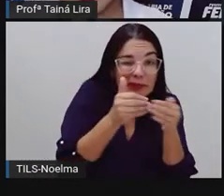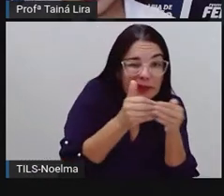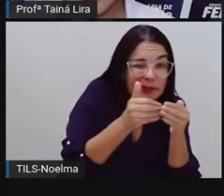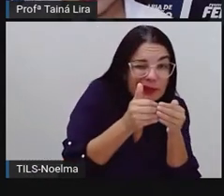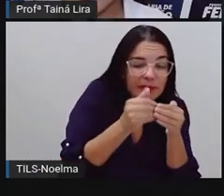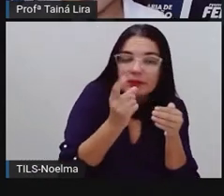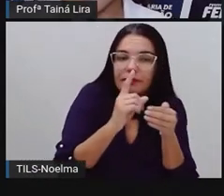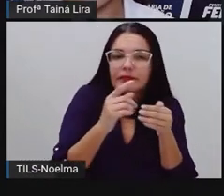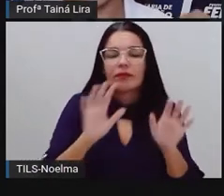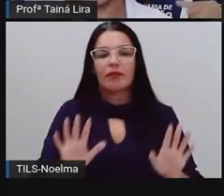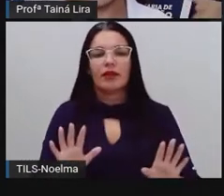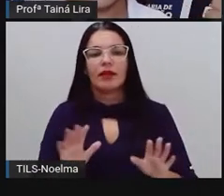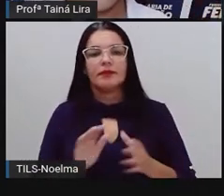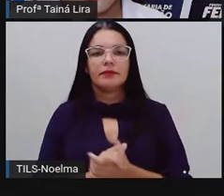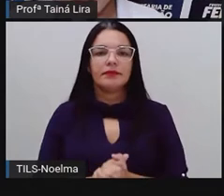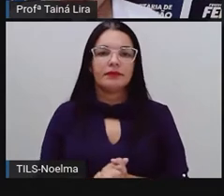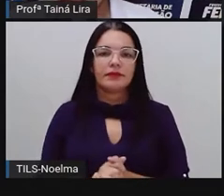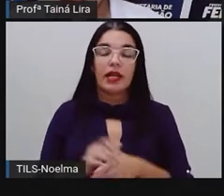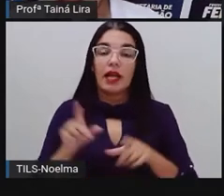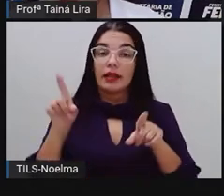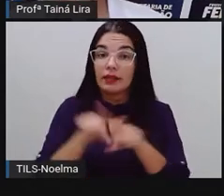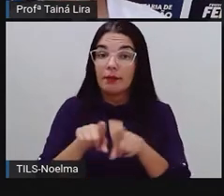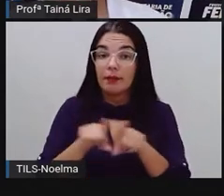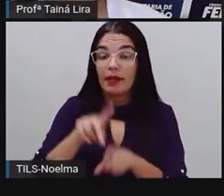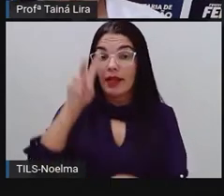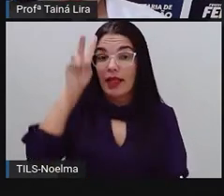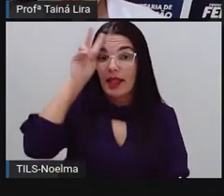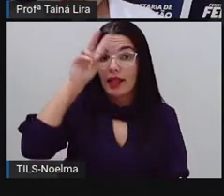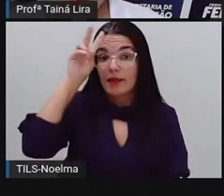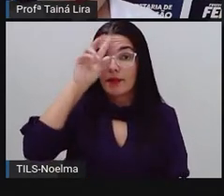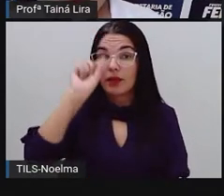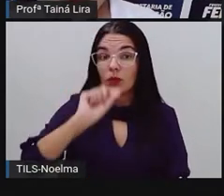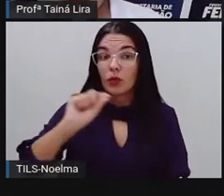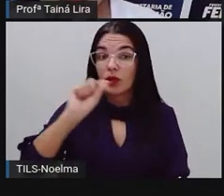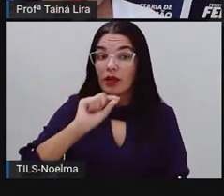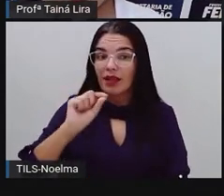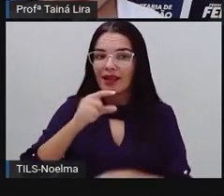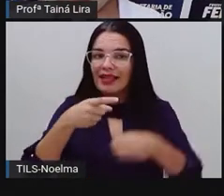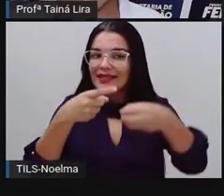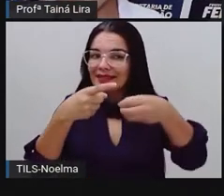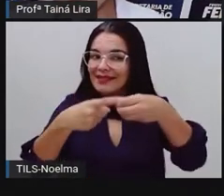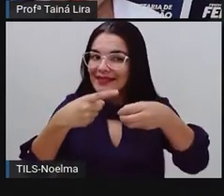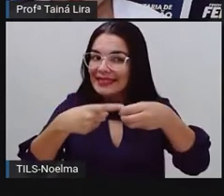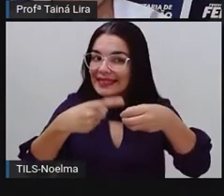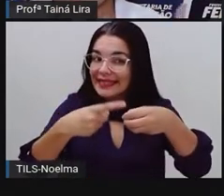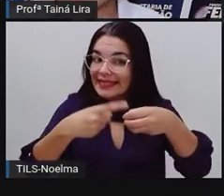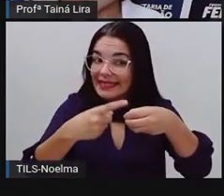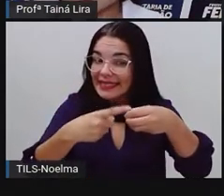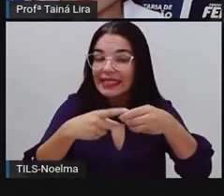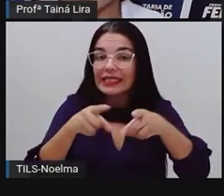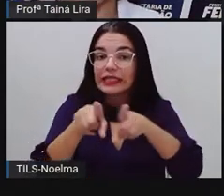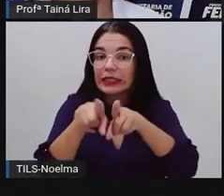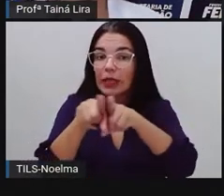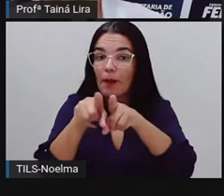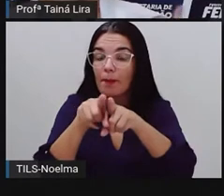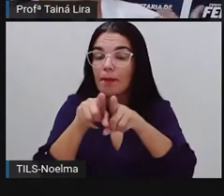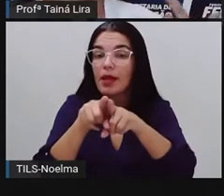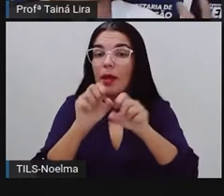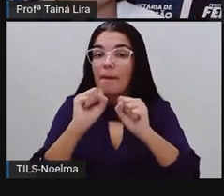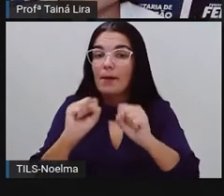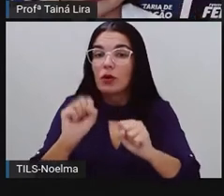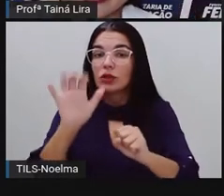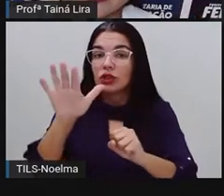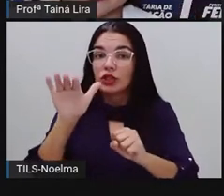e lembrando novamente que os distritos também são considerados zona rural né Assim como